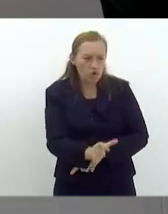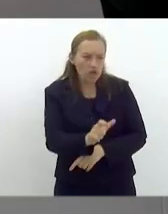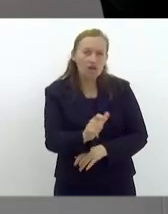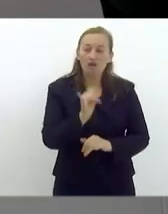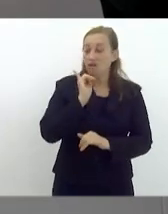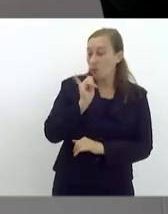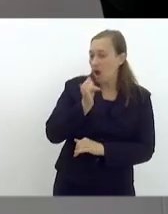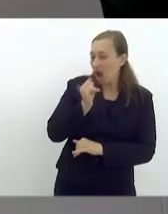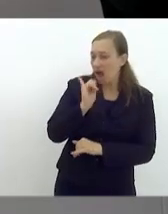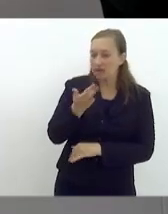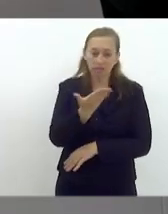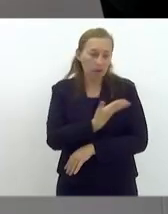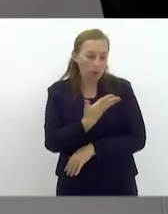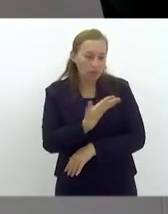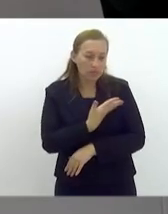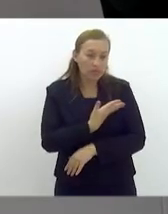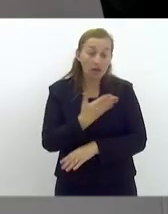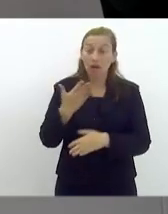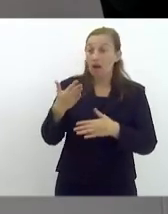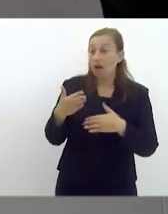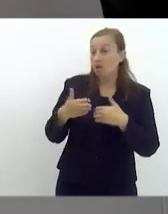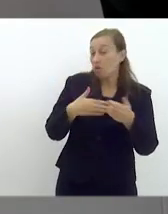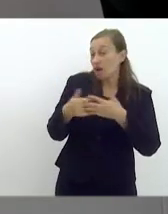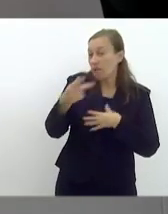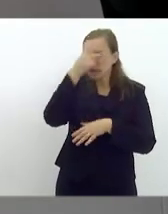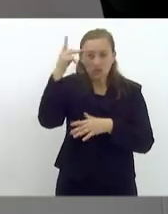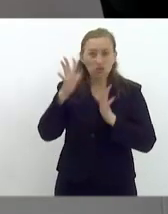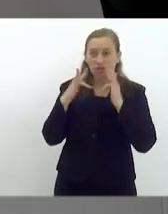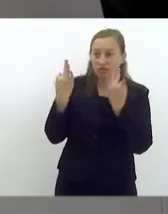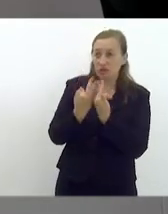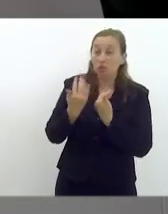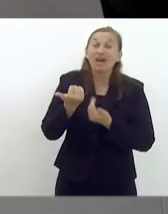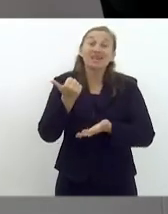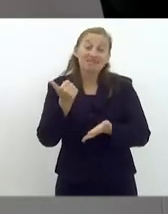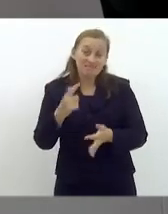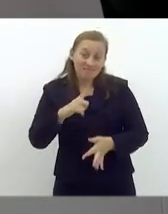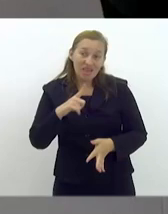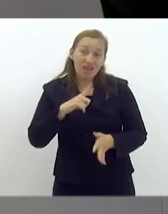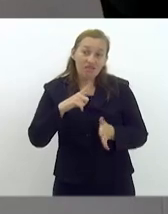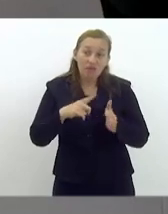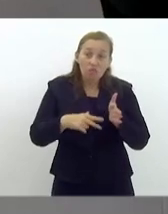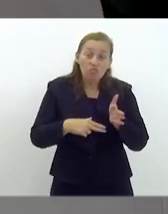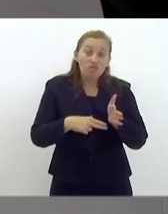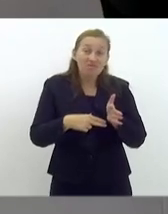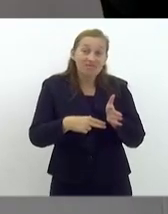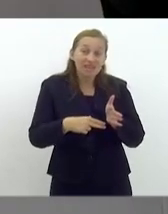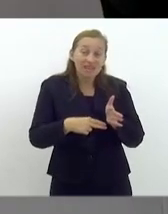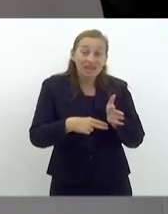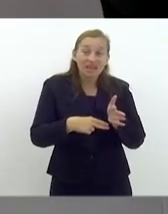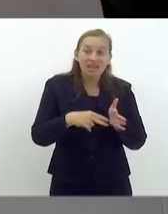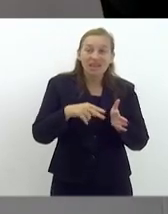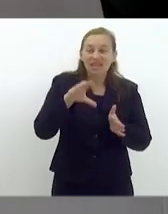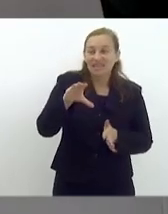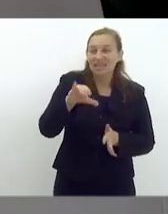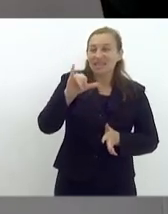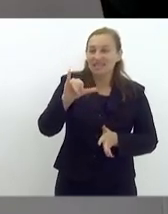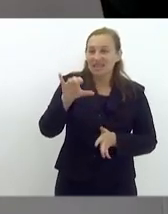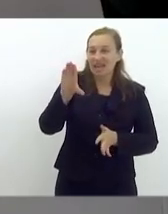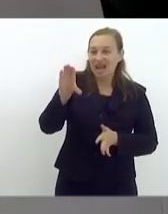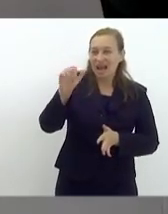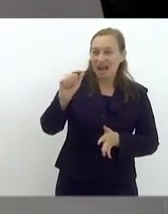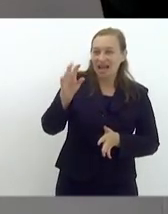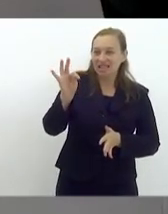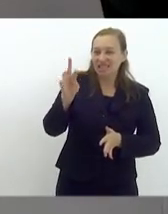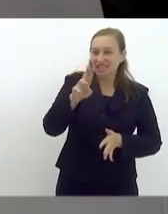relato para uma amiga para um parente ela teve alguma marca física no corpo de uma agressão mas ela não procurou ajuda da